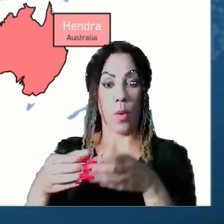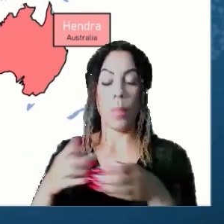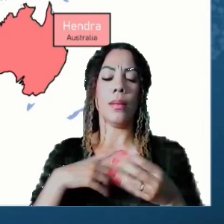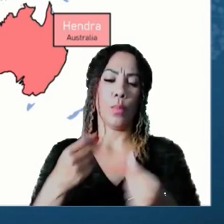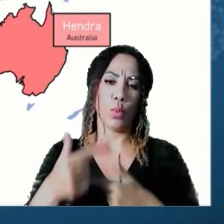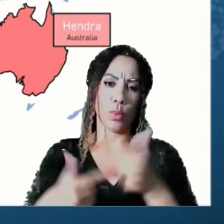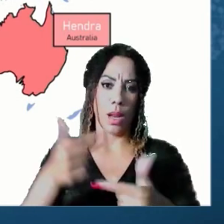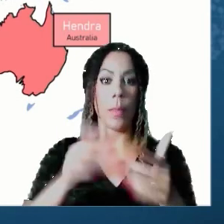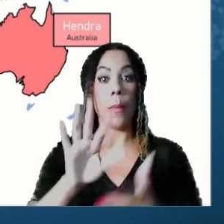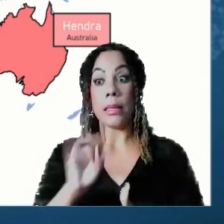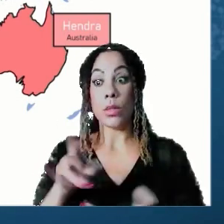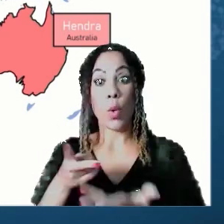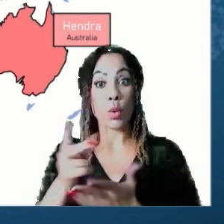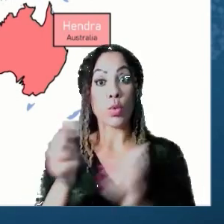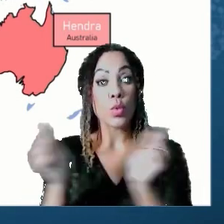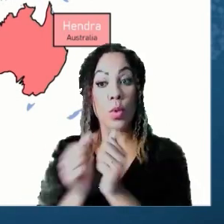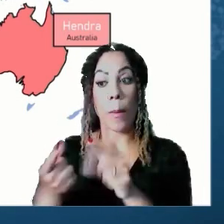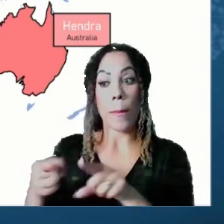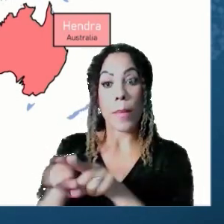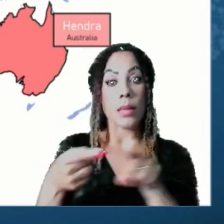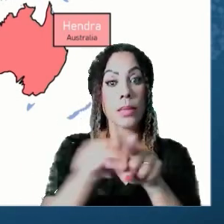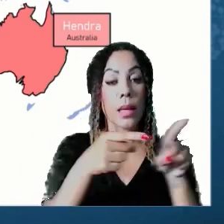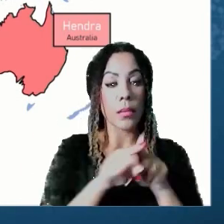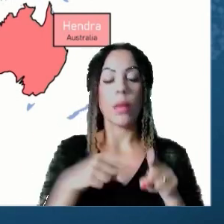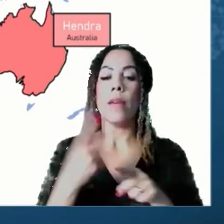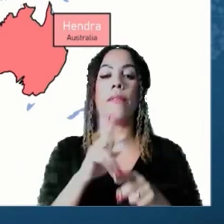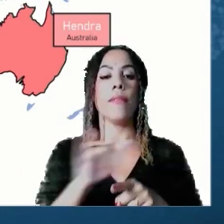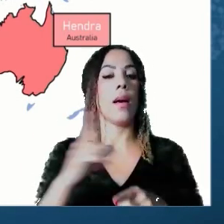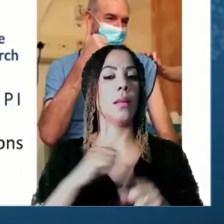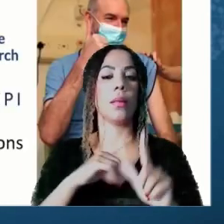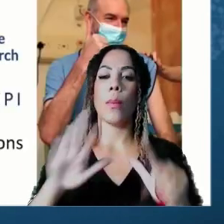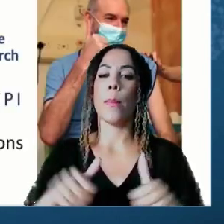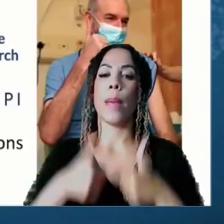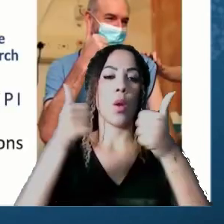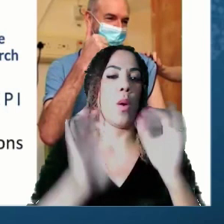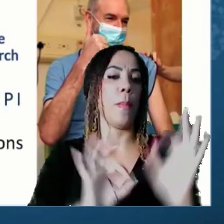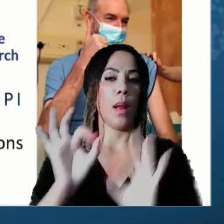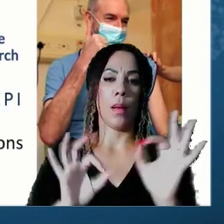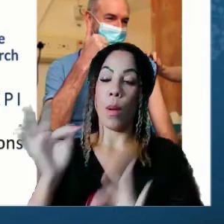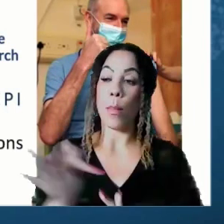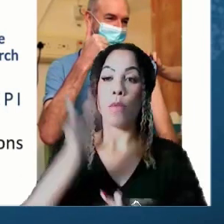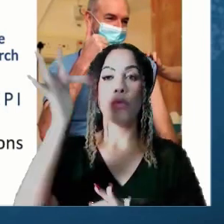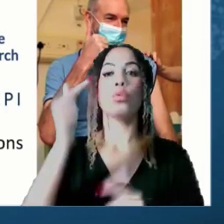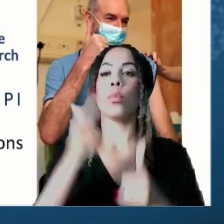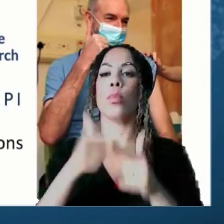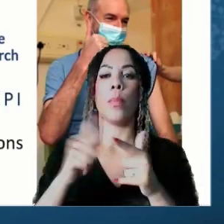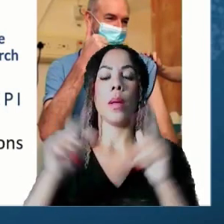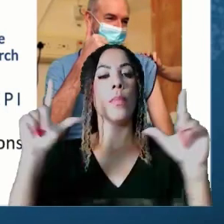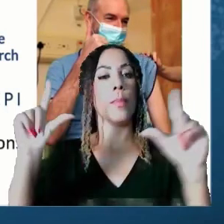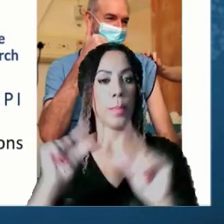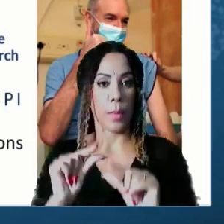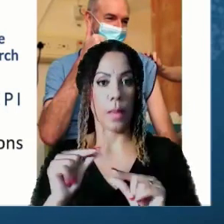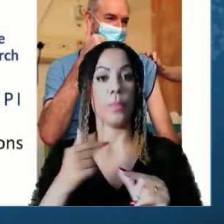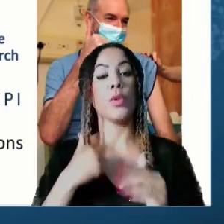todos os nossos parceiros em todo o mundo, estaremos num nível de preparação muito melhor para pandemias futuras, para surtos futuros. Eu